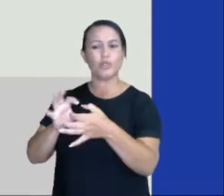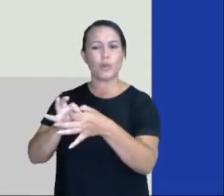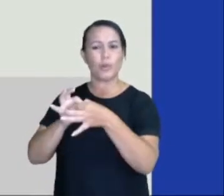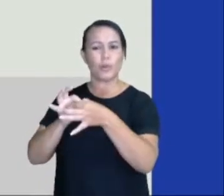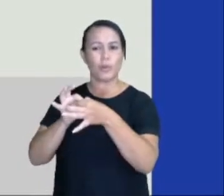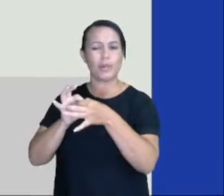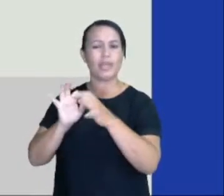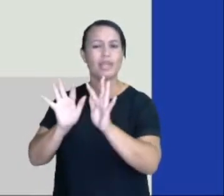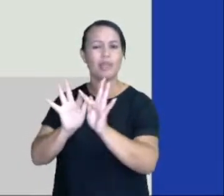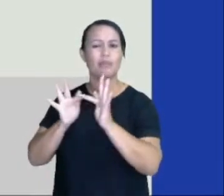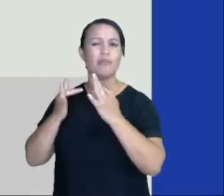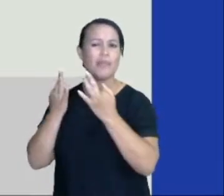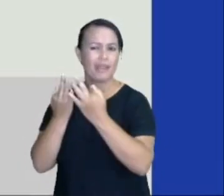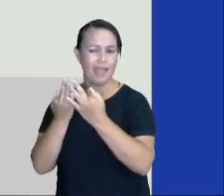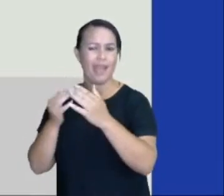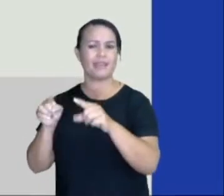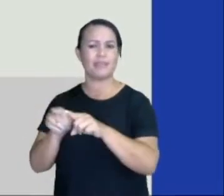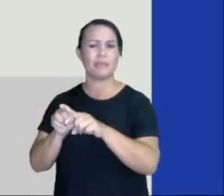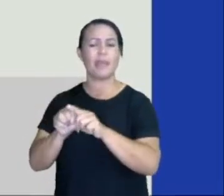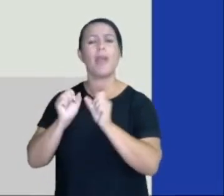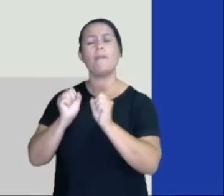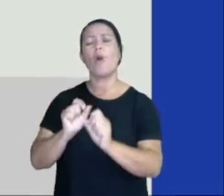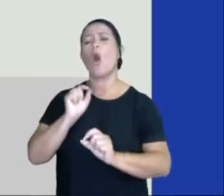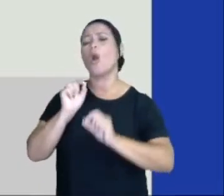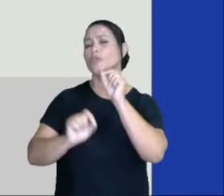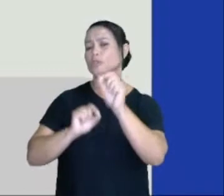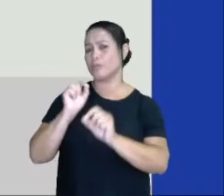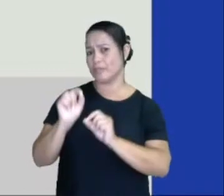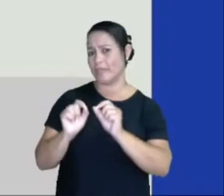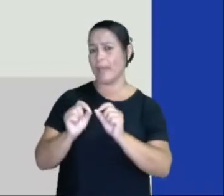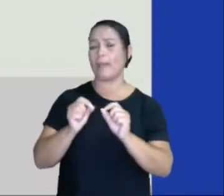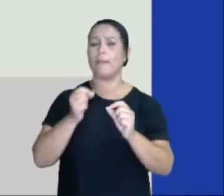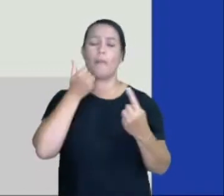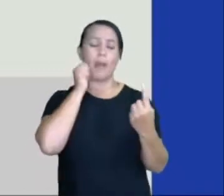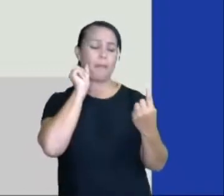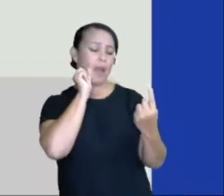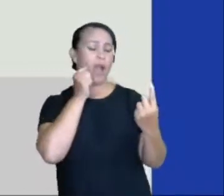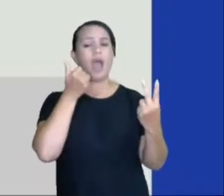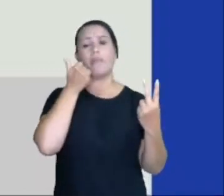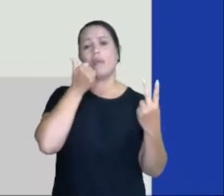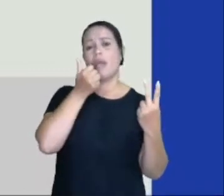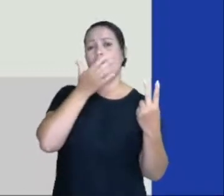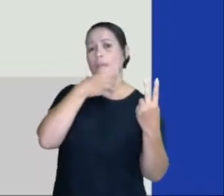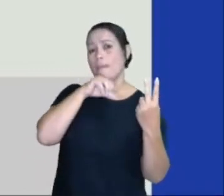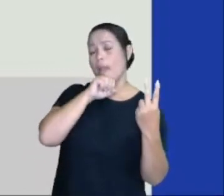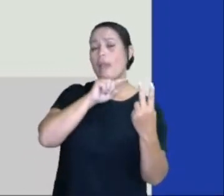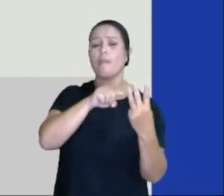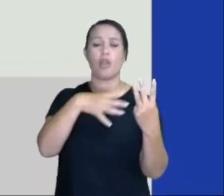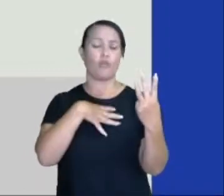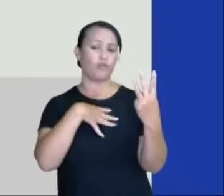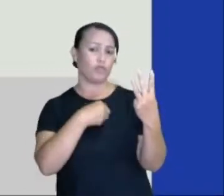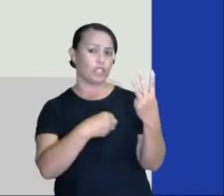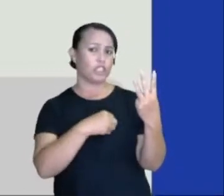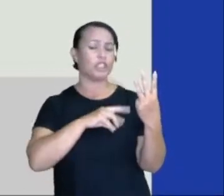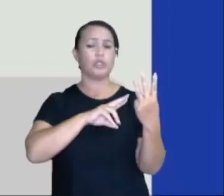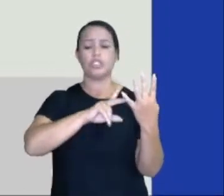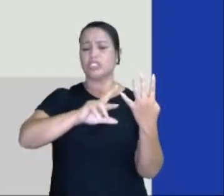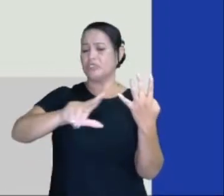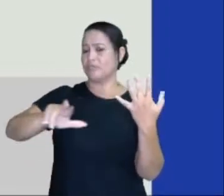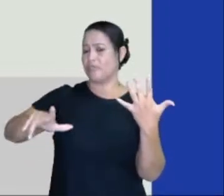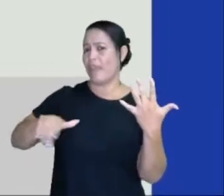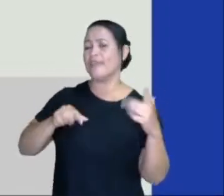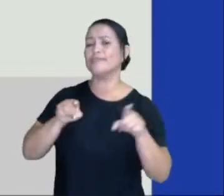ou afetivo. Podem ser formados pelo papai, pela mamãe, por filhos,